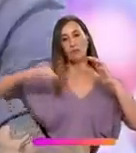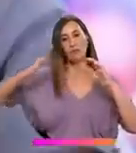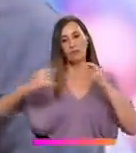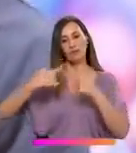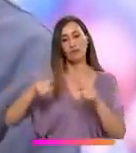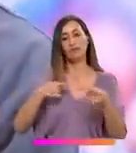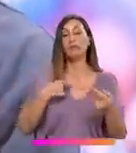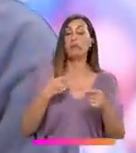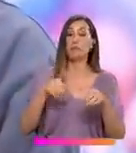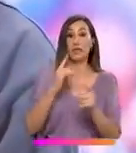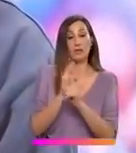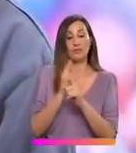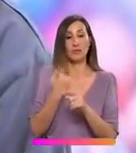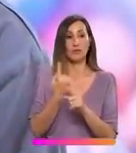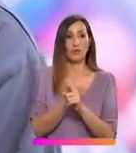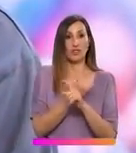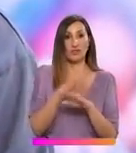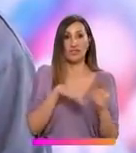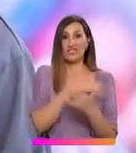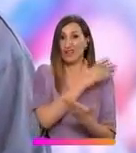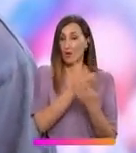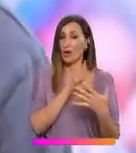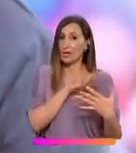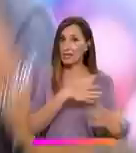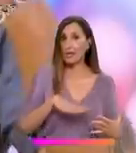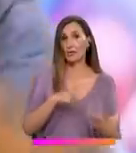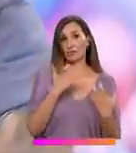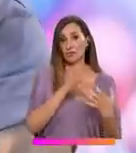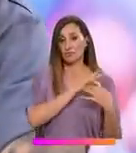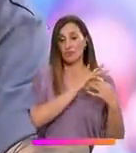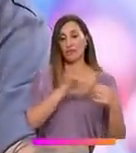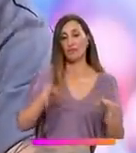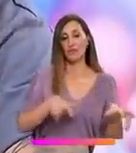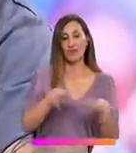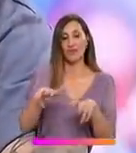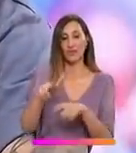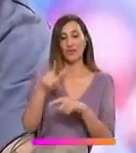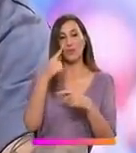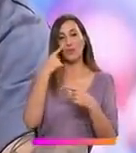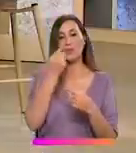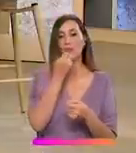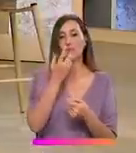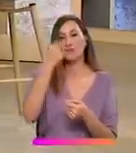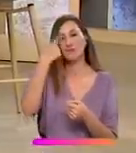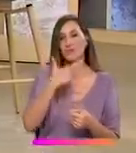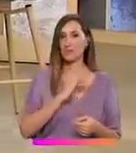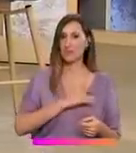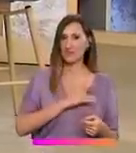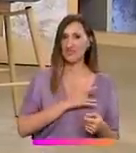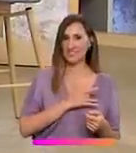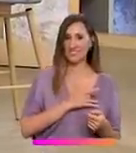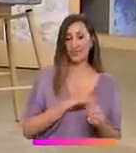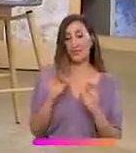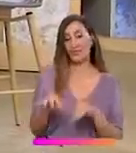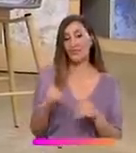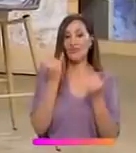mantendo-me fiel também àquilo que eu tenho feito. E depois no videoclipe conta uma... É uma história de amor. Uma história de amor com um